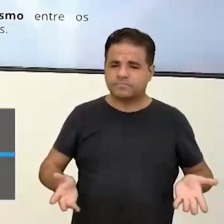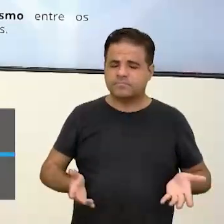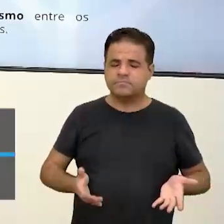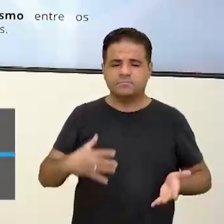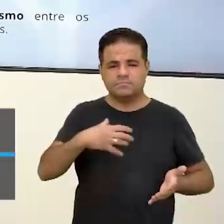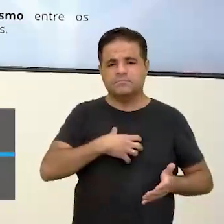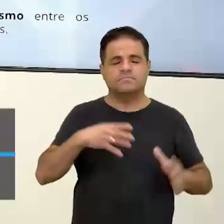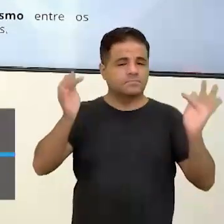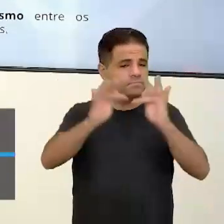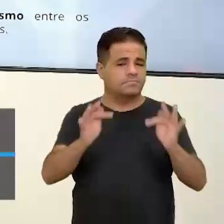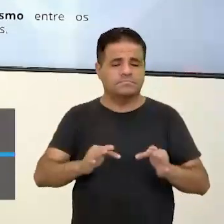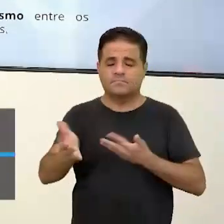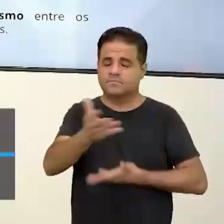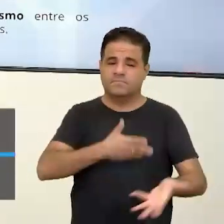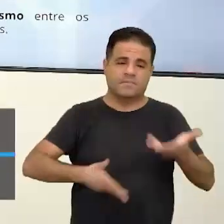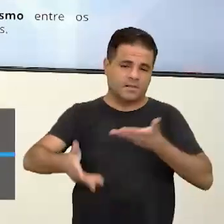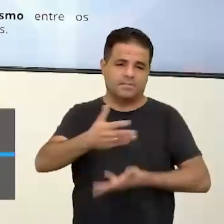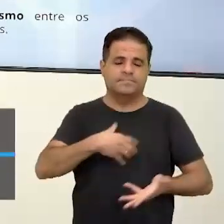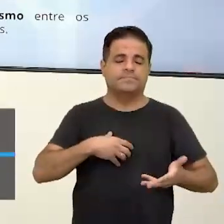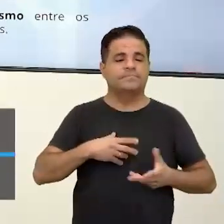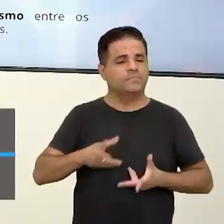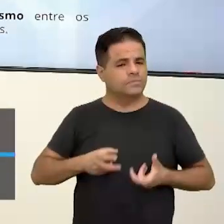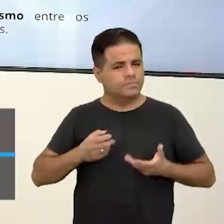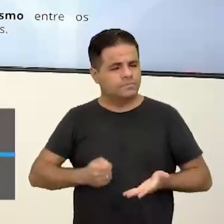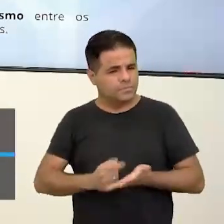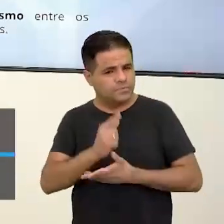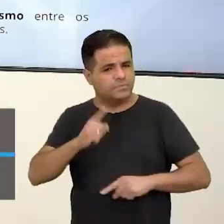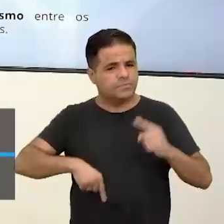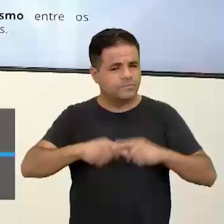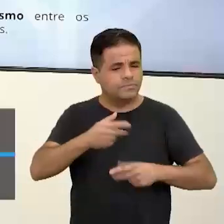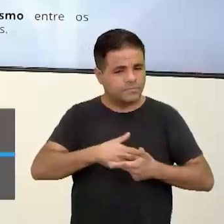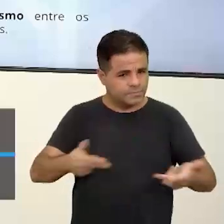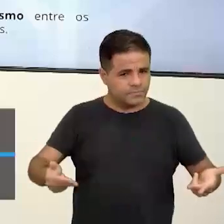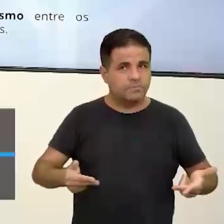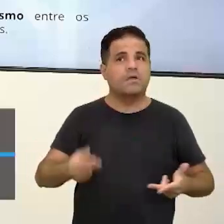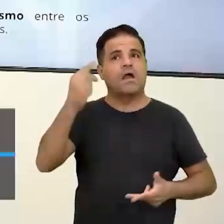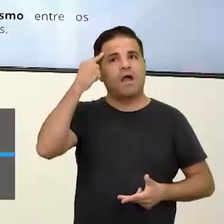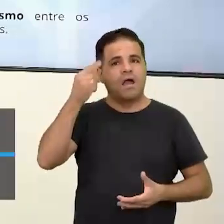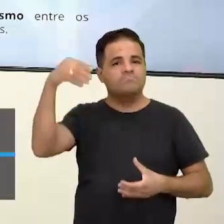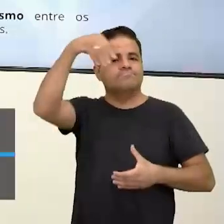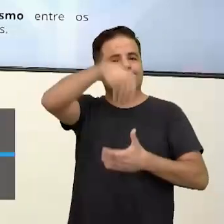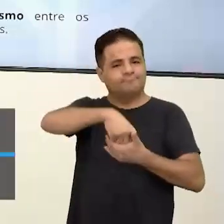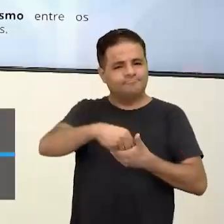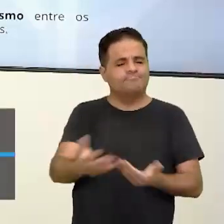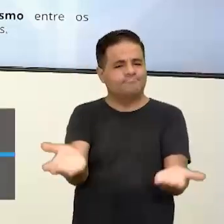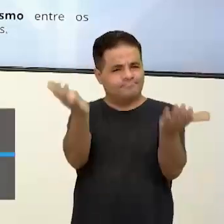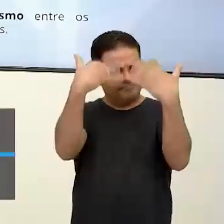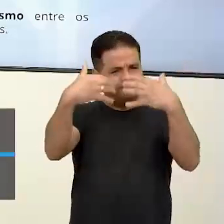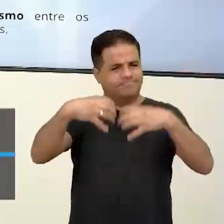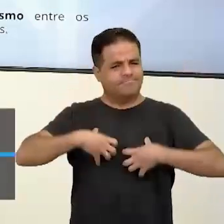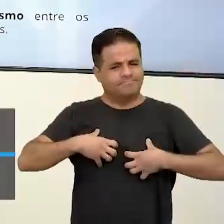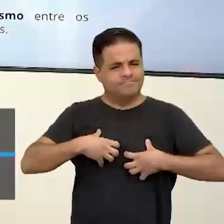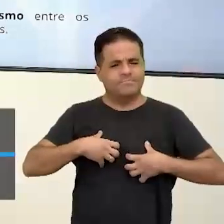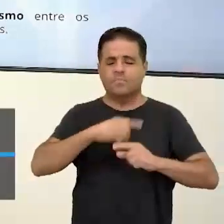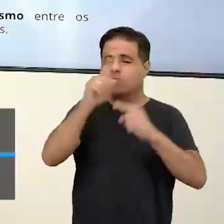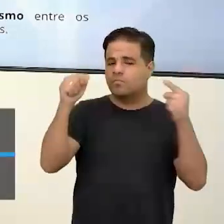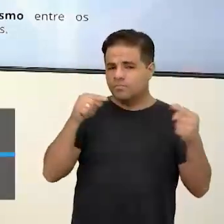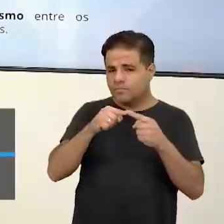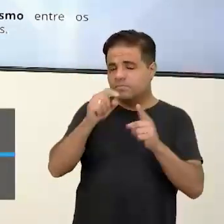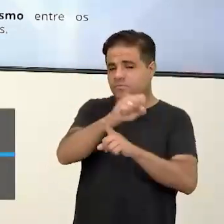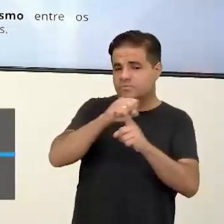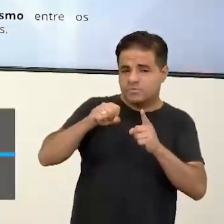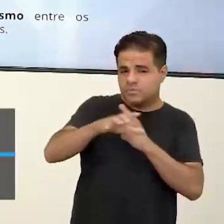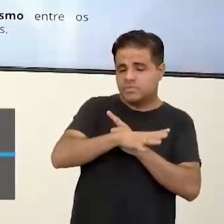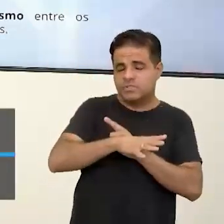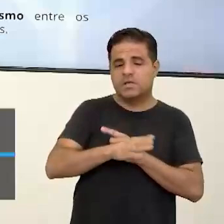a felicidade está relacionada ao consumo de produtos, isso vai estar internalizado e naturalizado. Qual é a função da